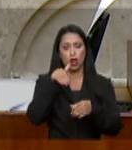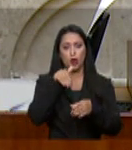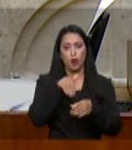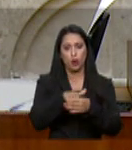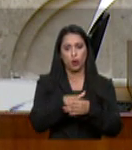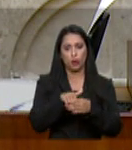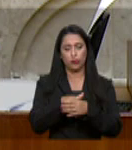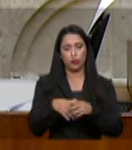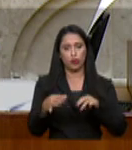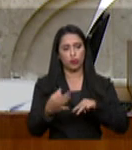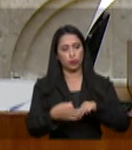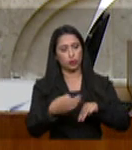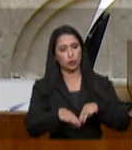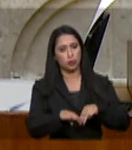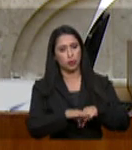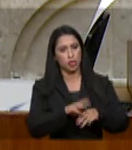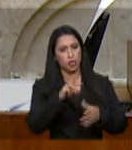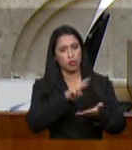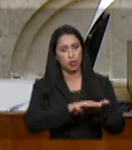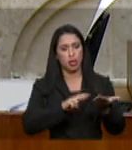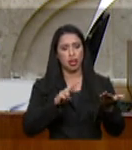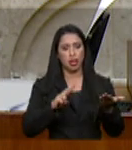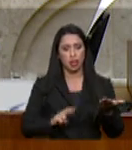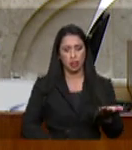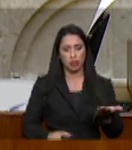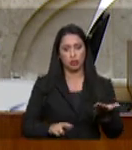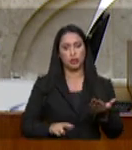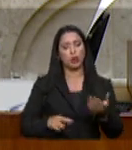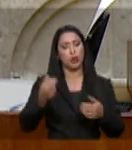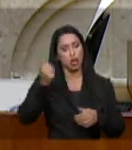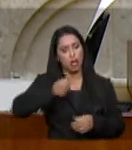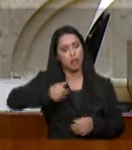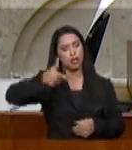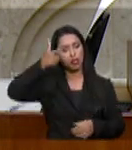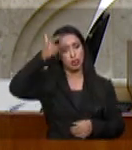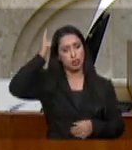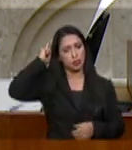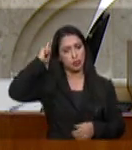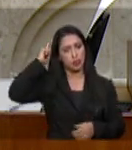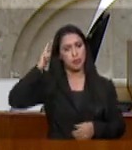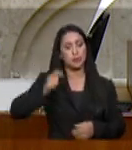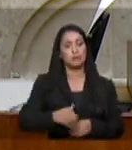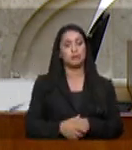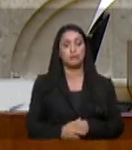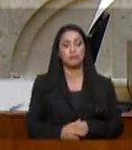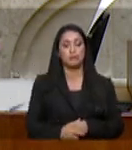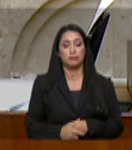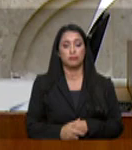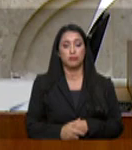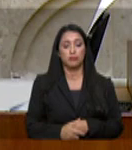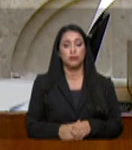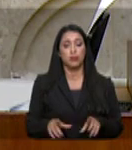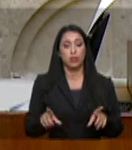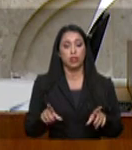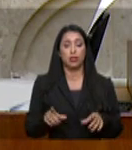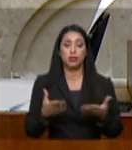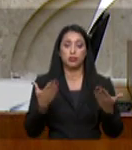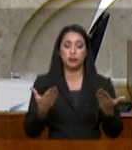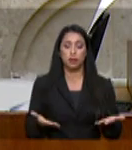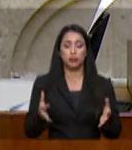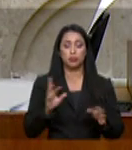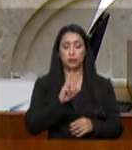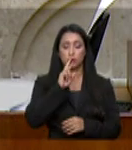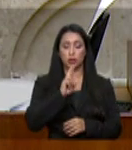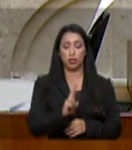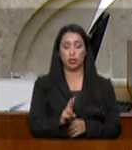voto do eminente Ministro relator Alexandre de Moraes e consequência proclamar o